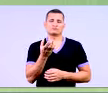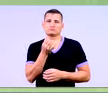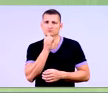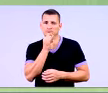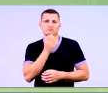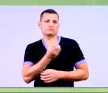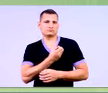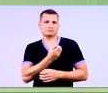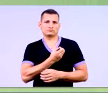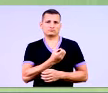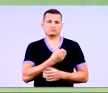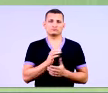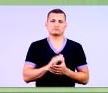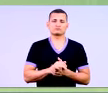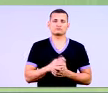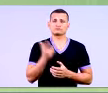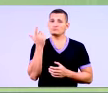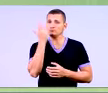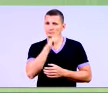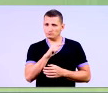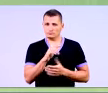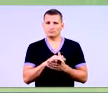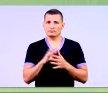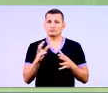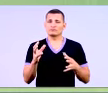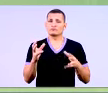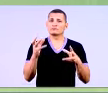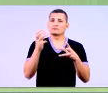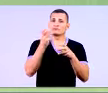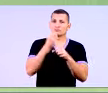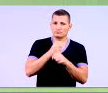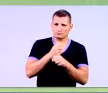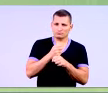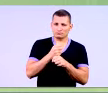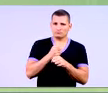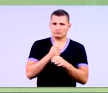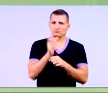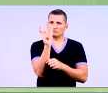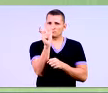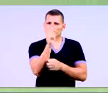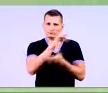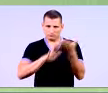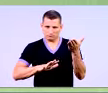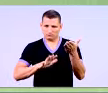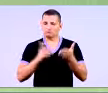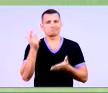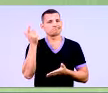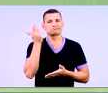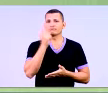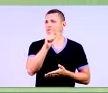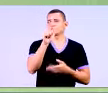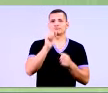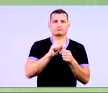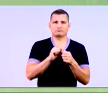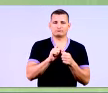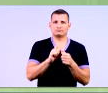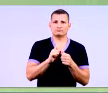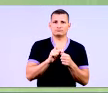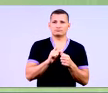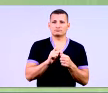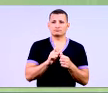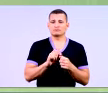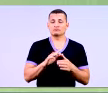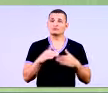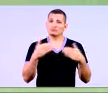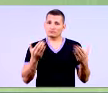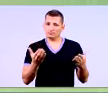eu vou conseguir somália há uma variável do tipo texto não vou conseguir fazer isso portanto as